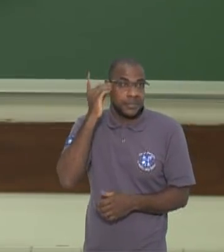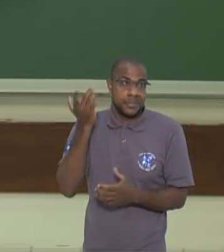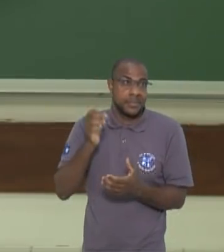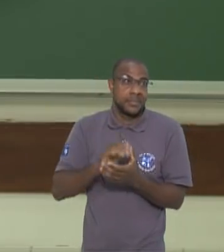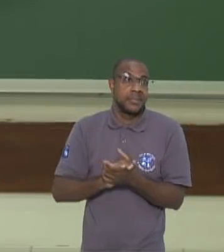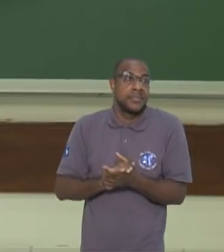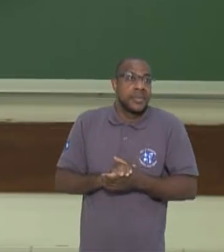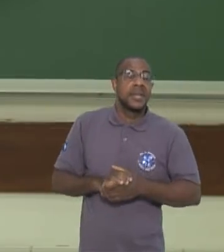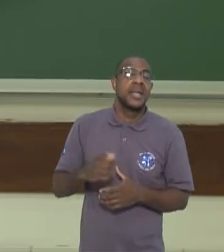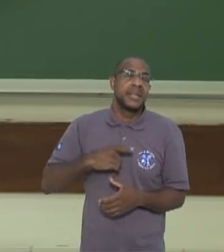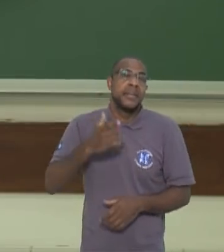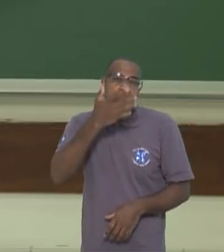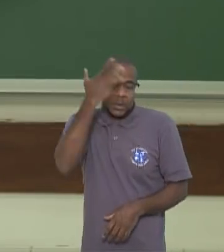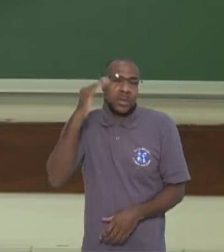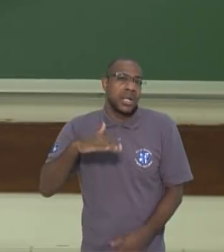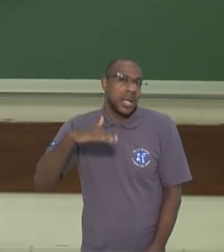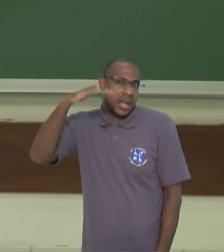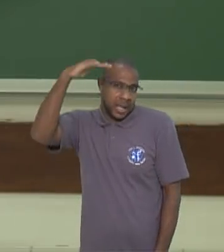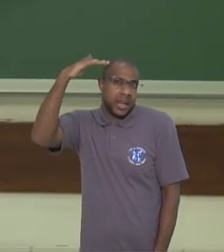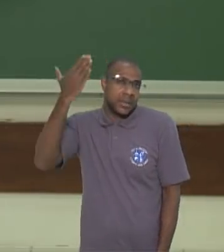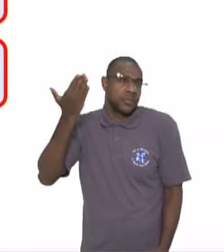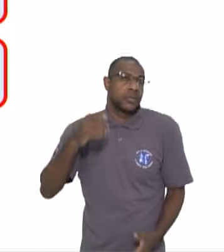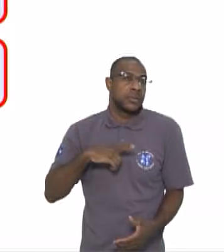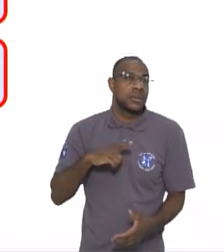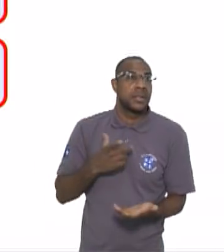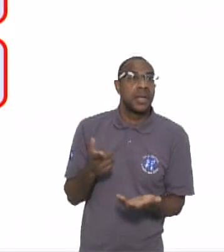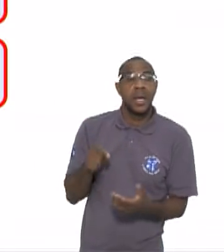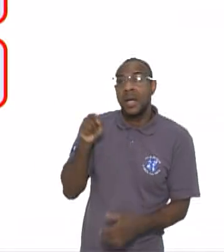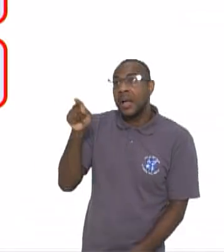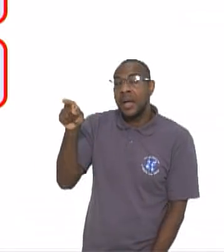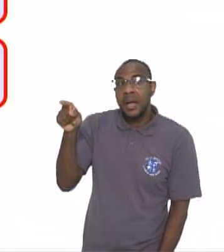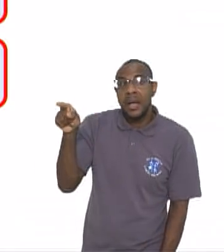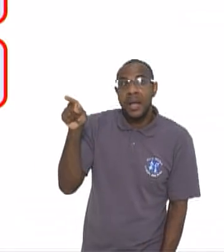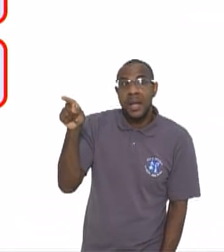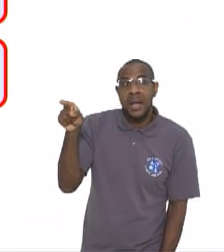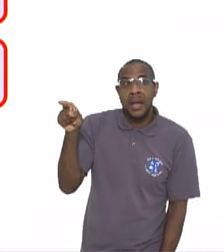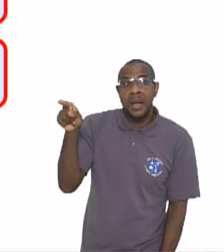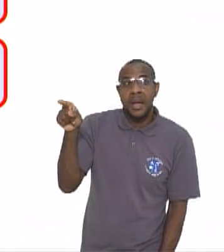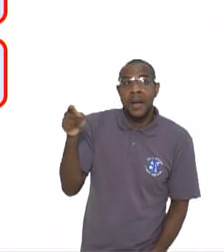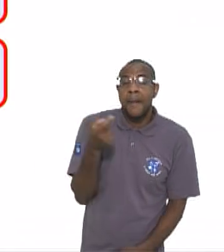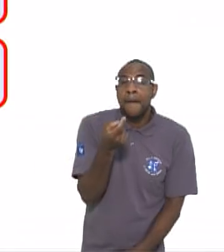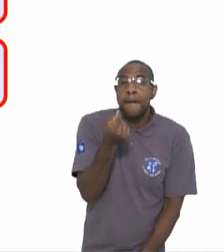pessoas adultas, facilmente a gente vê elas, né? No caso da síndrome de Edwards,